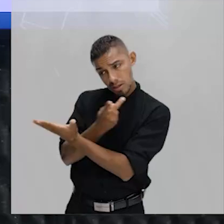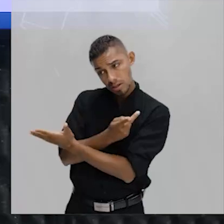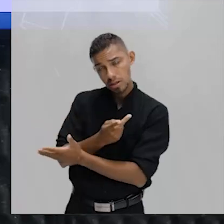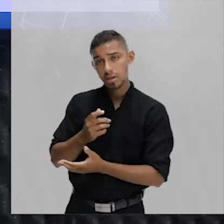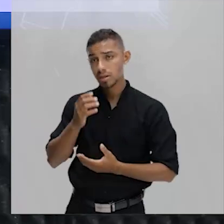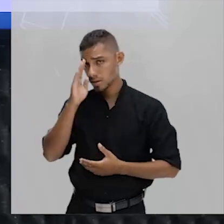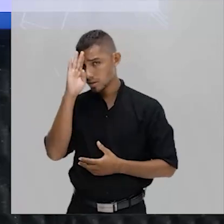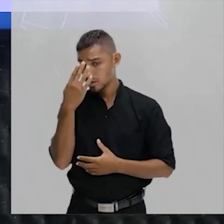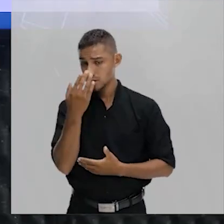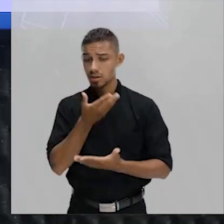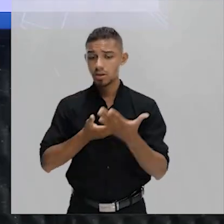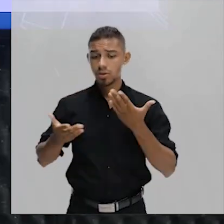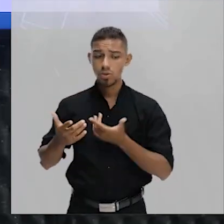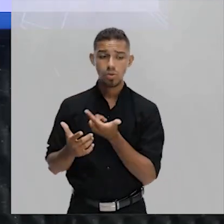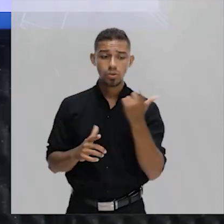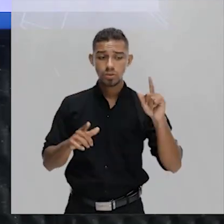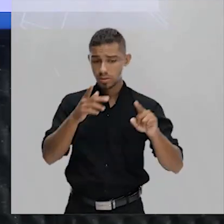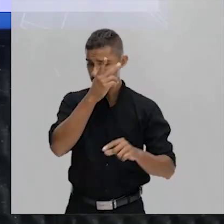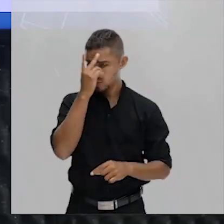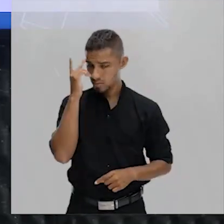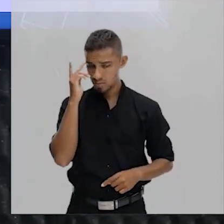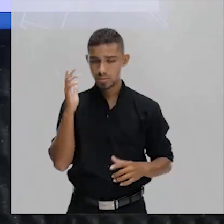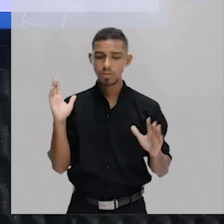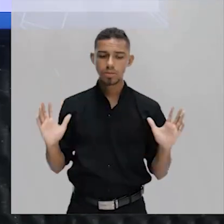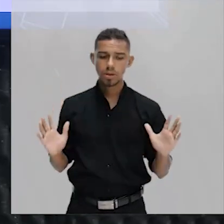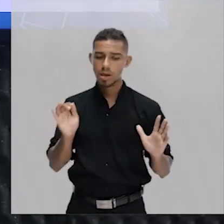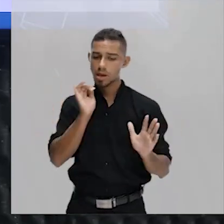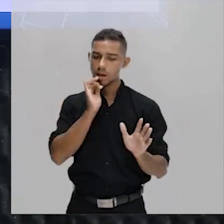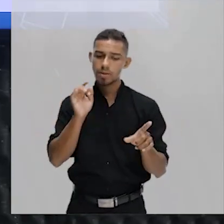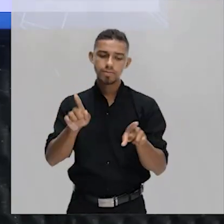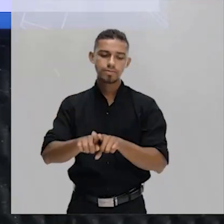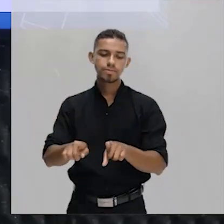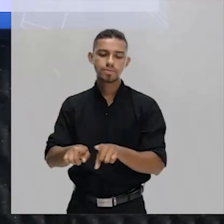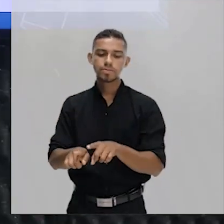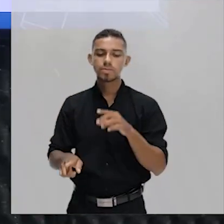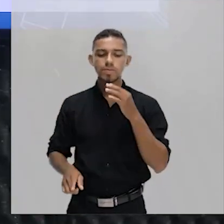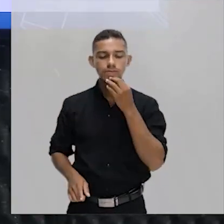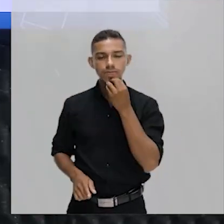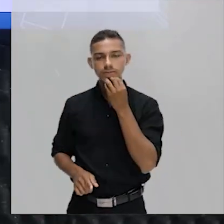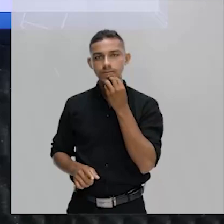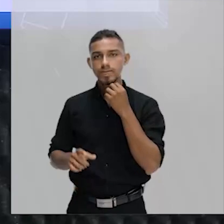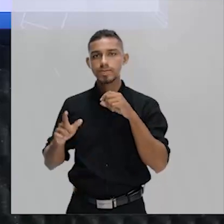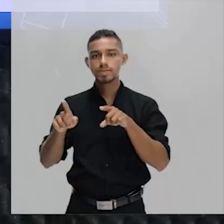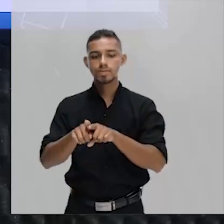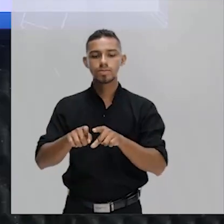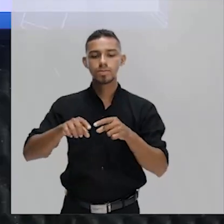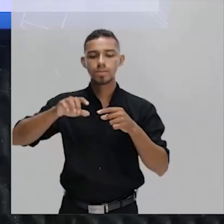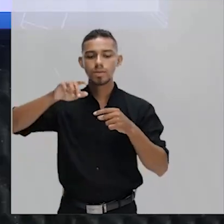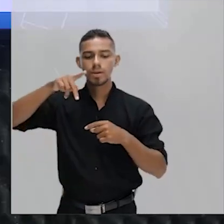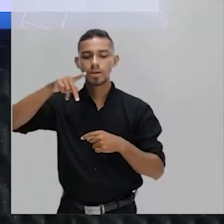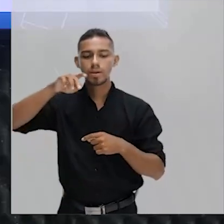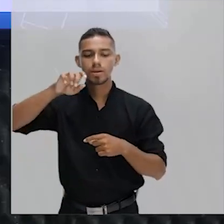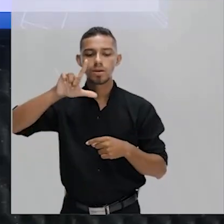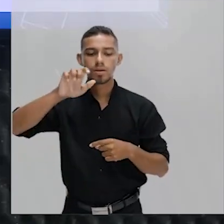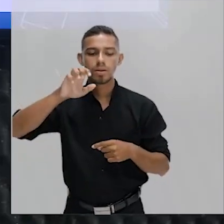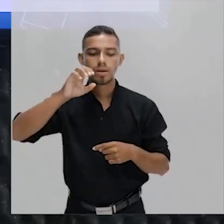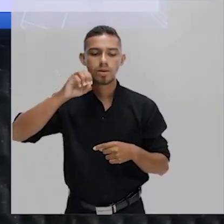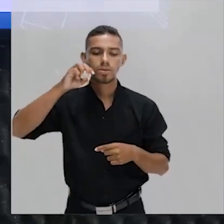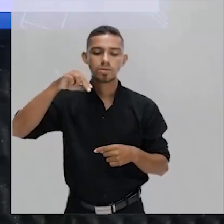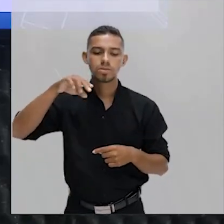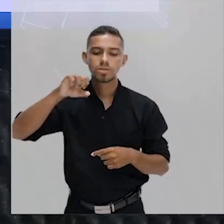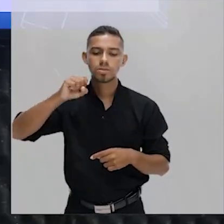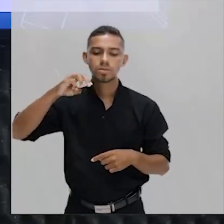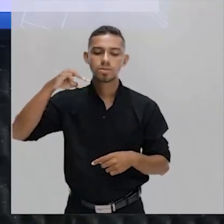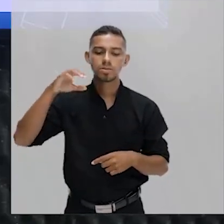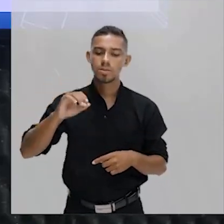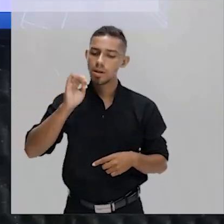principalmente se estiver ali no meio de outras pessoas. Outro vício de linguagem que nós temos é o pleonasmo. O que é o pleonasmo? Nós temos o